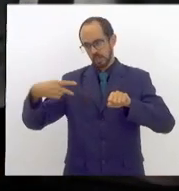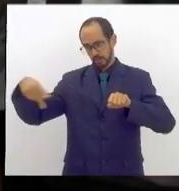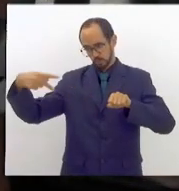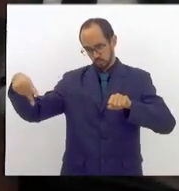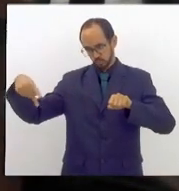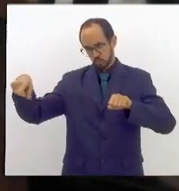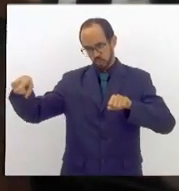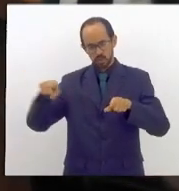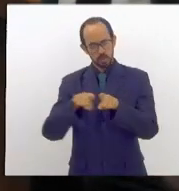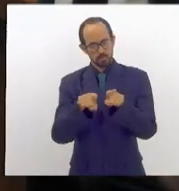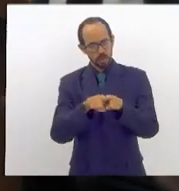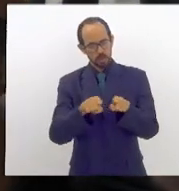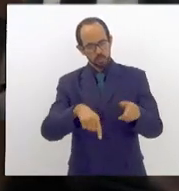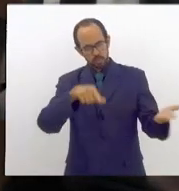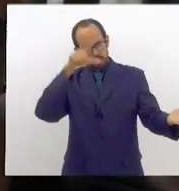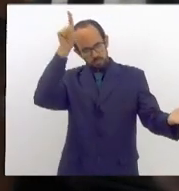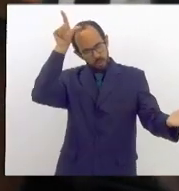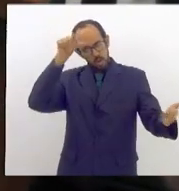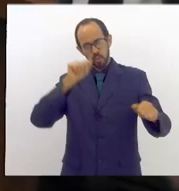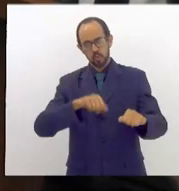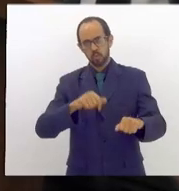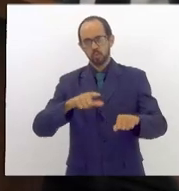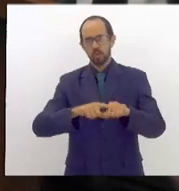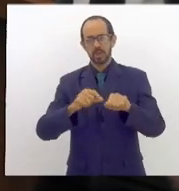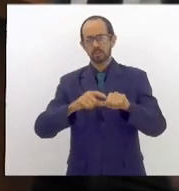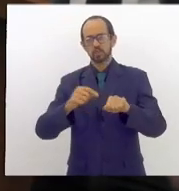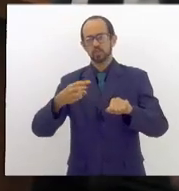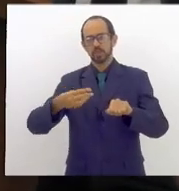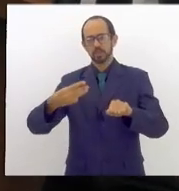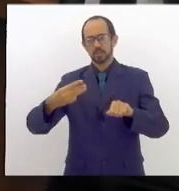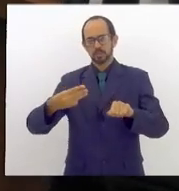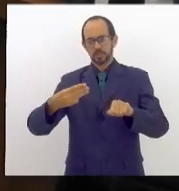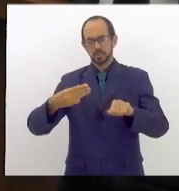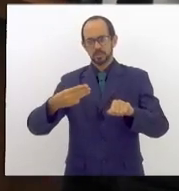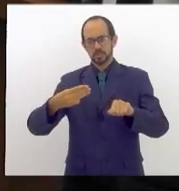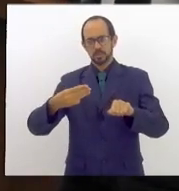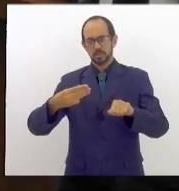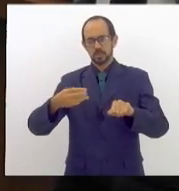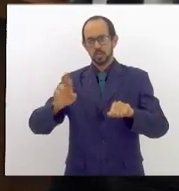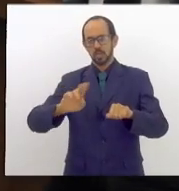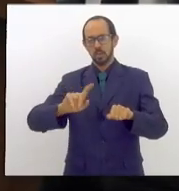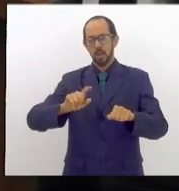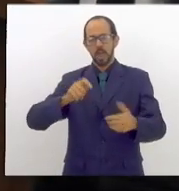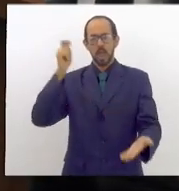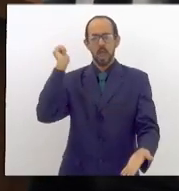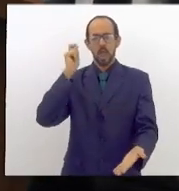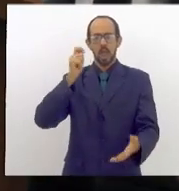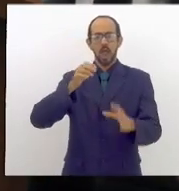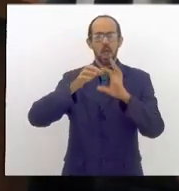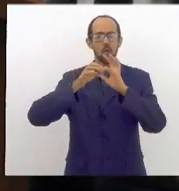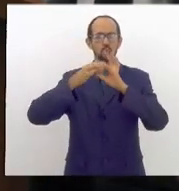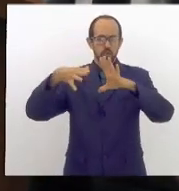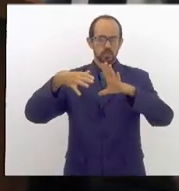e de Luiz Paulo o artigo 3º possa deixar de ter caráter autorizativo Ou seja que fique consignado na lei de